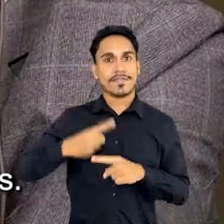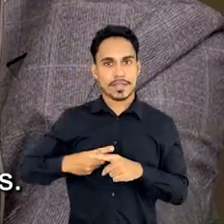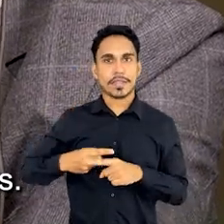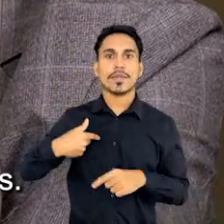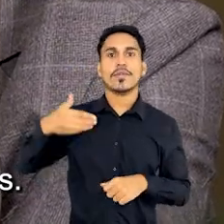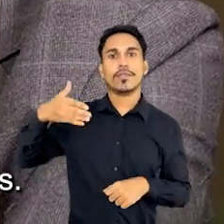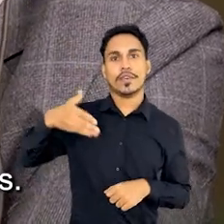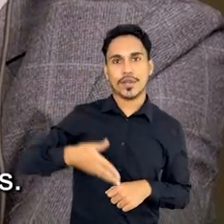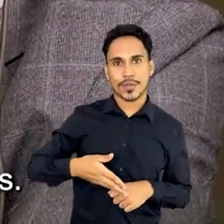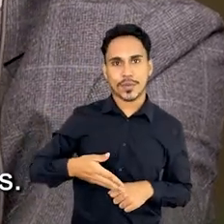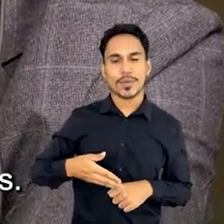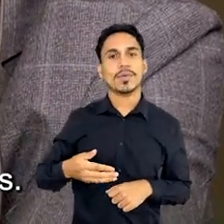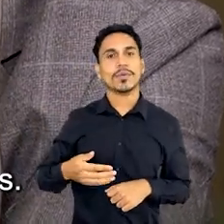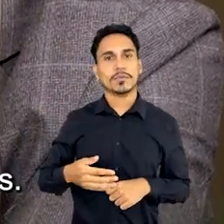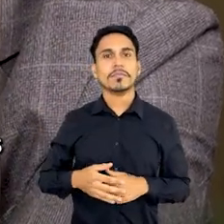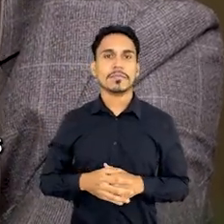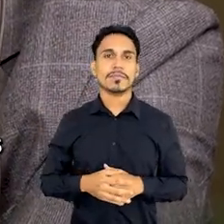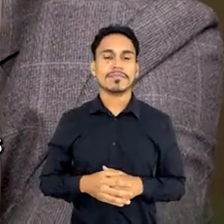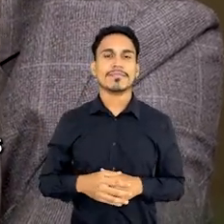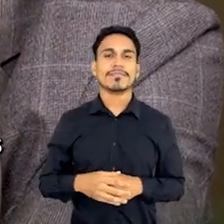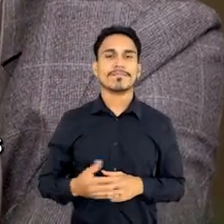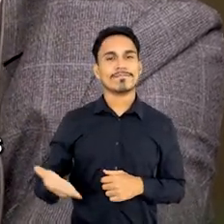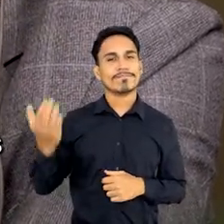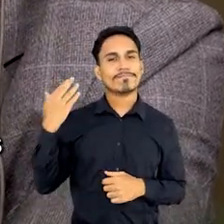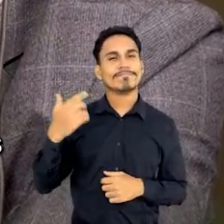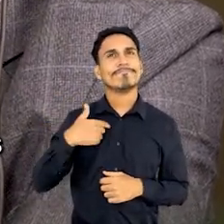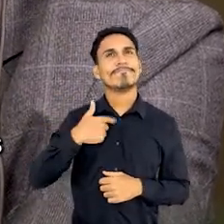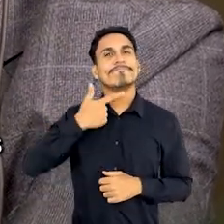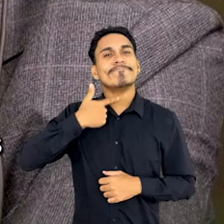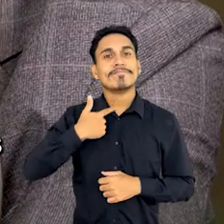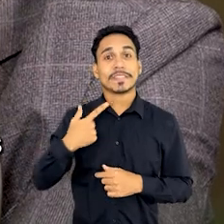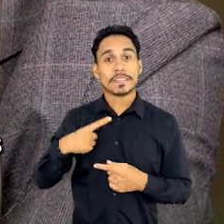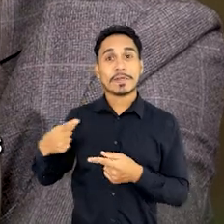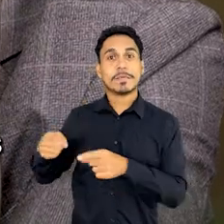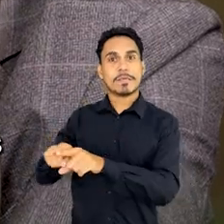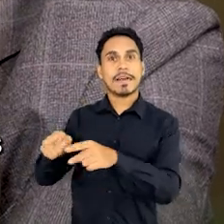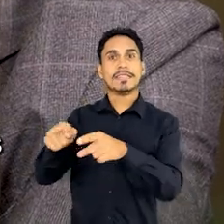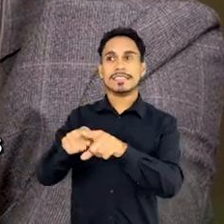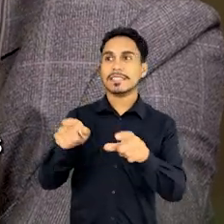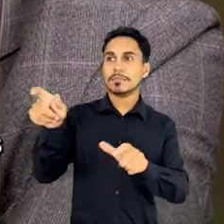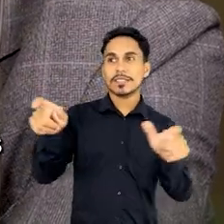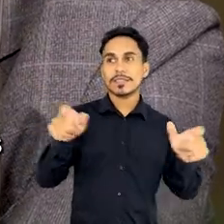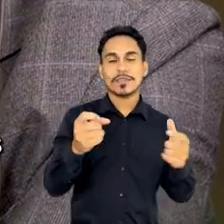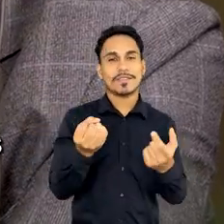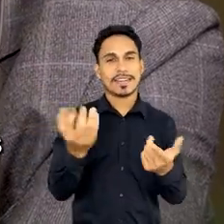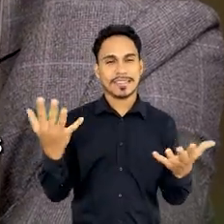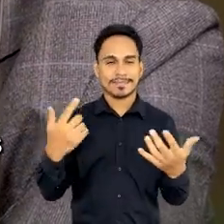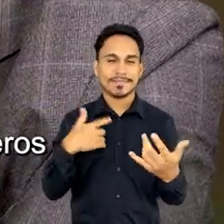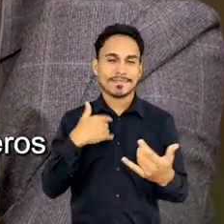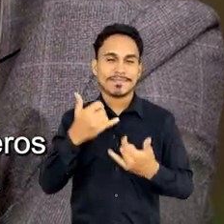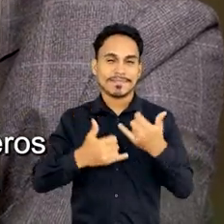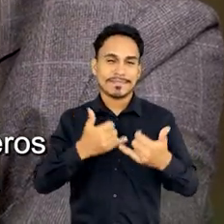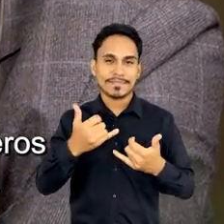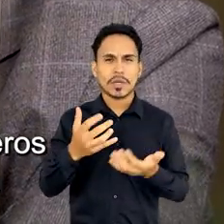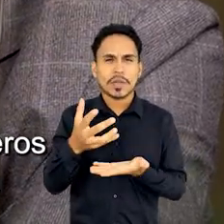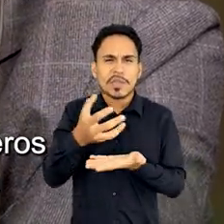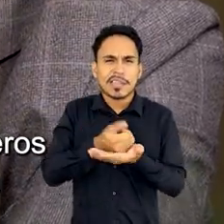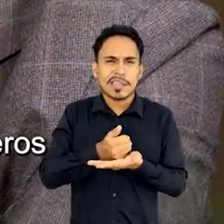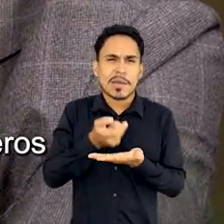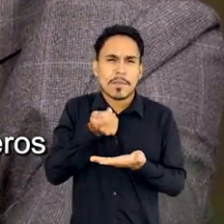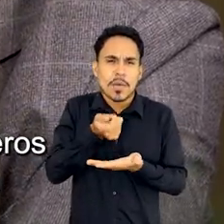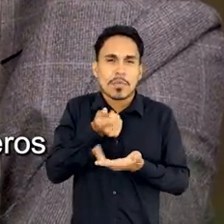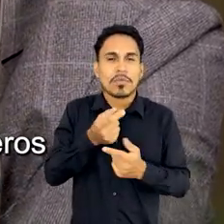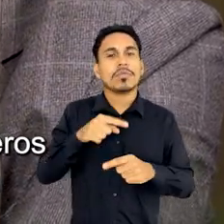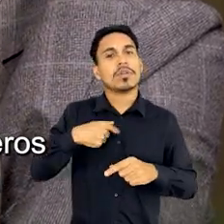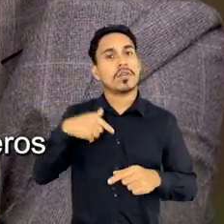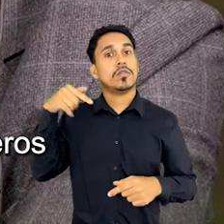sobre permanência tive num outro outro conexões falei que eu fico muito à vontade são vários parceiros aqui eu brinquei hoje que hoje eu trouxe muito poucos dados muito